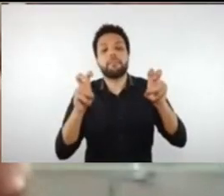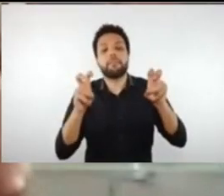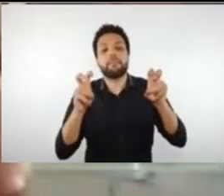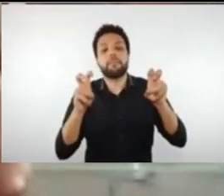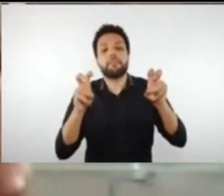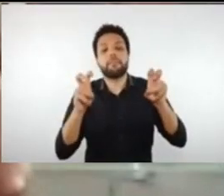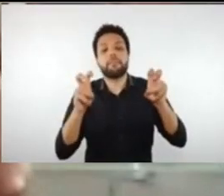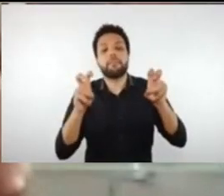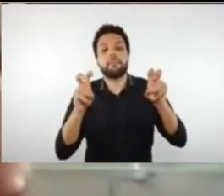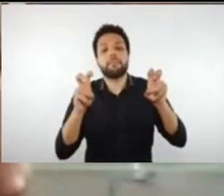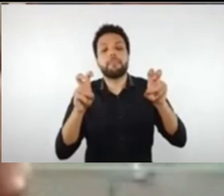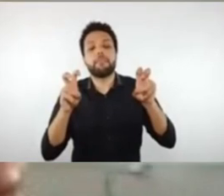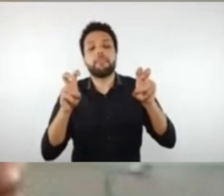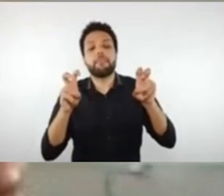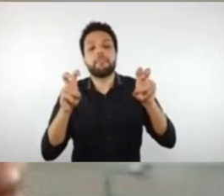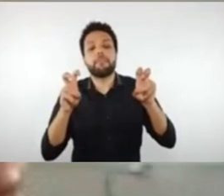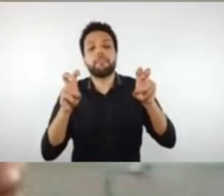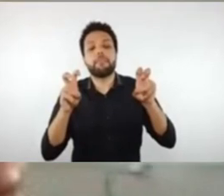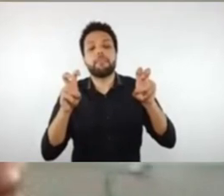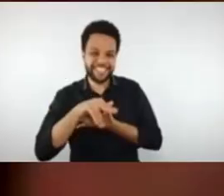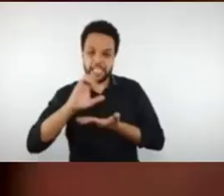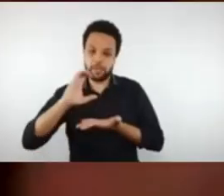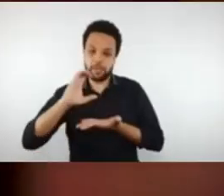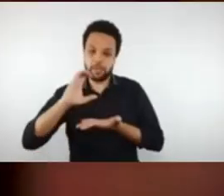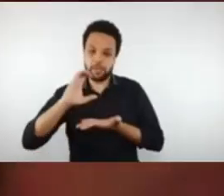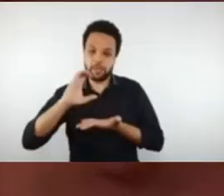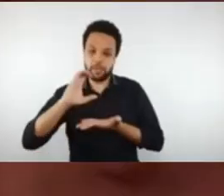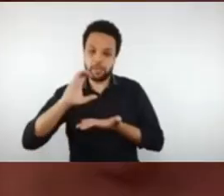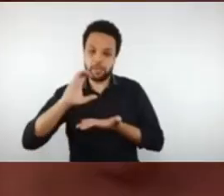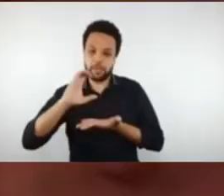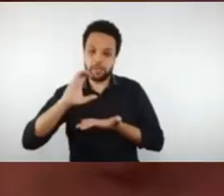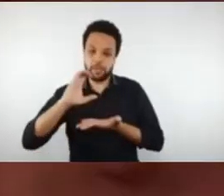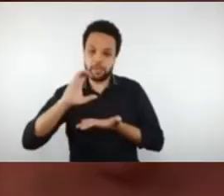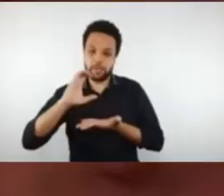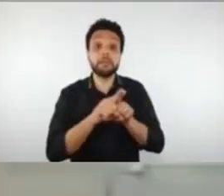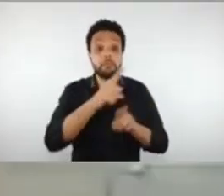iniciativa do Ministério das Relações Internacionais, que fazem sua parte.